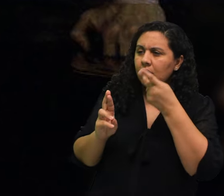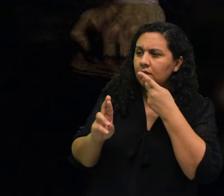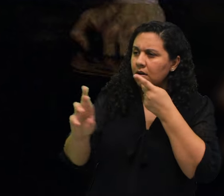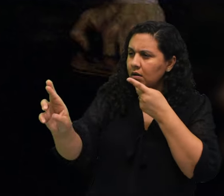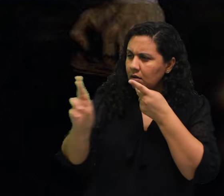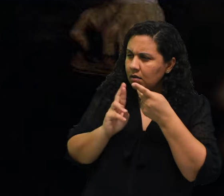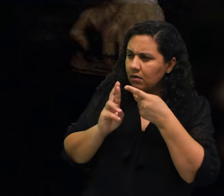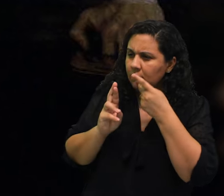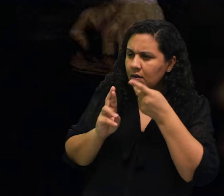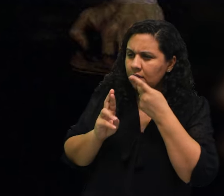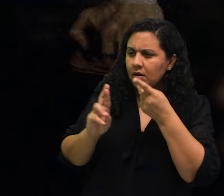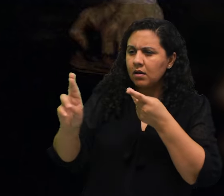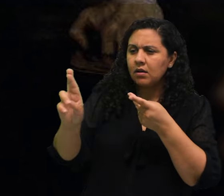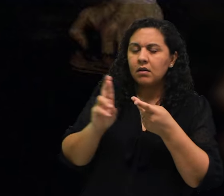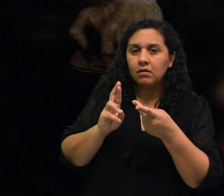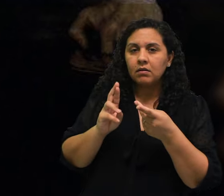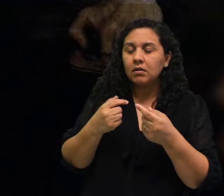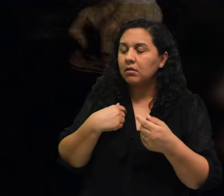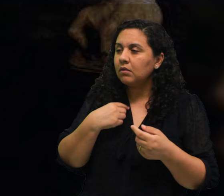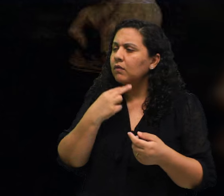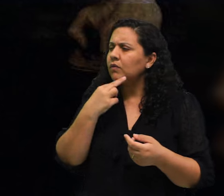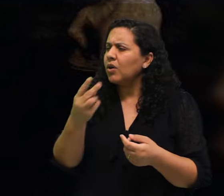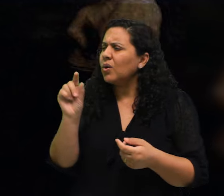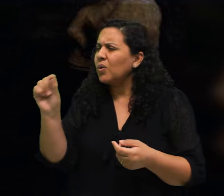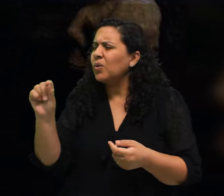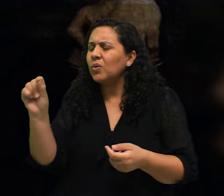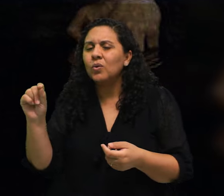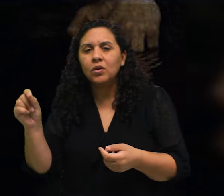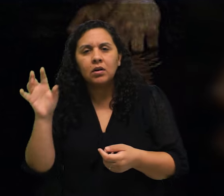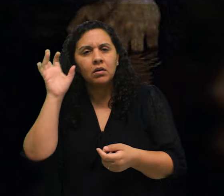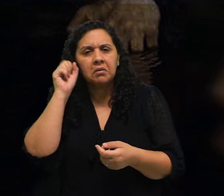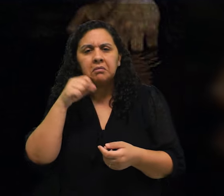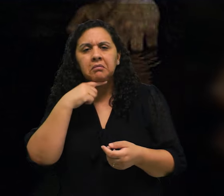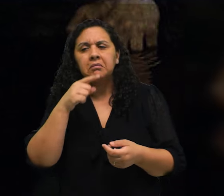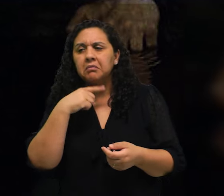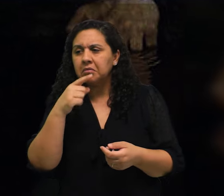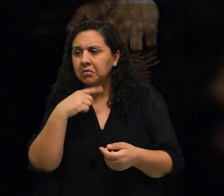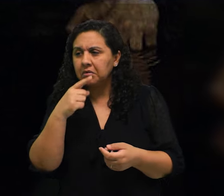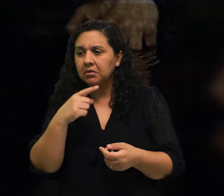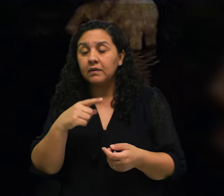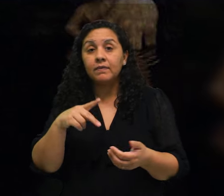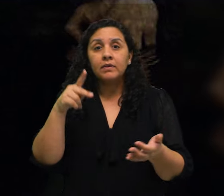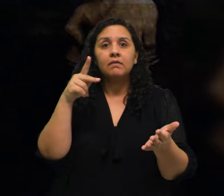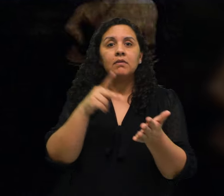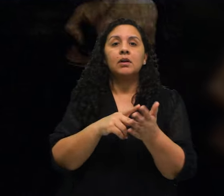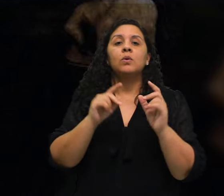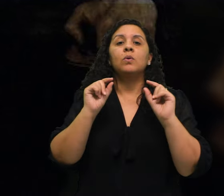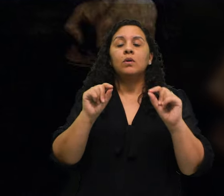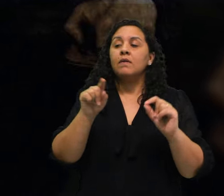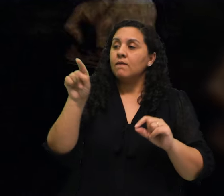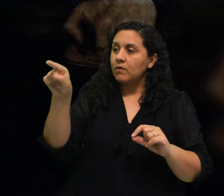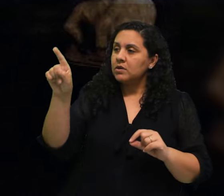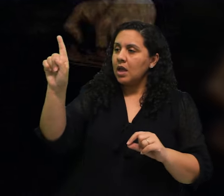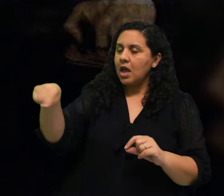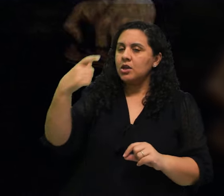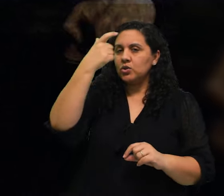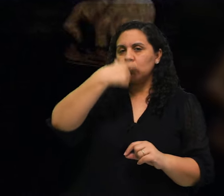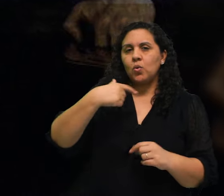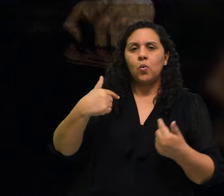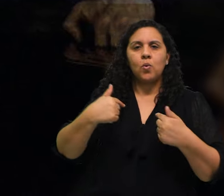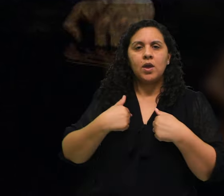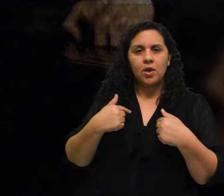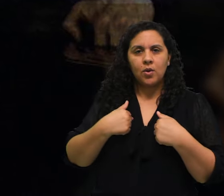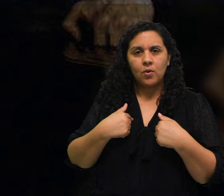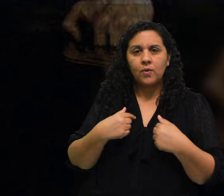estou falando. Muito embora eu não ouça o que você diz. A verdade finalmente é que você sou eu.